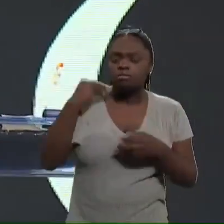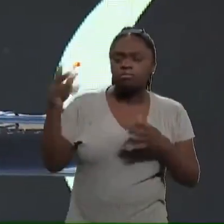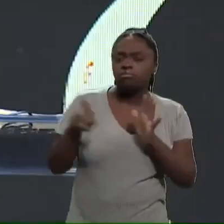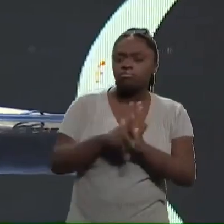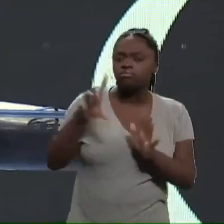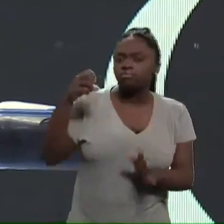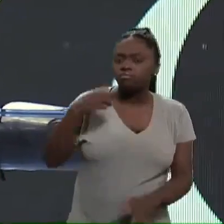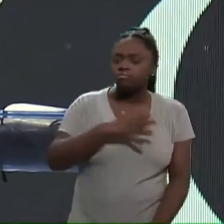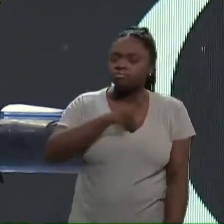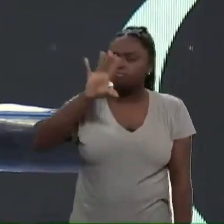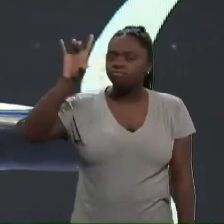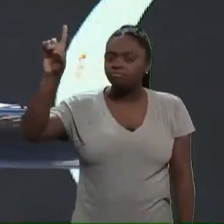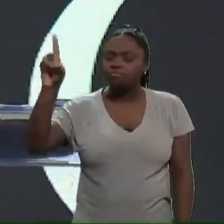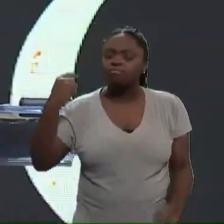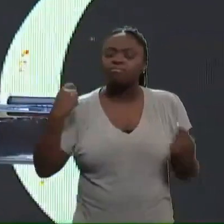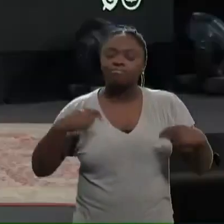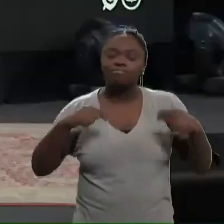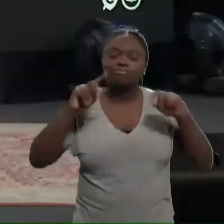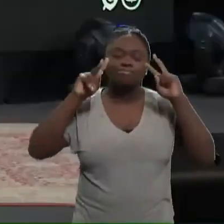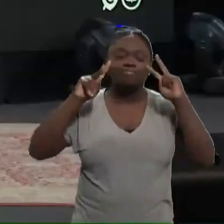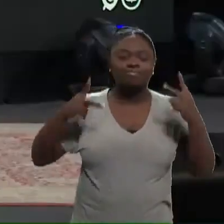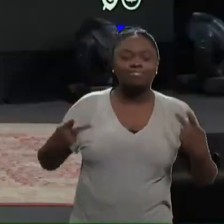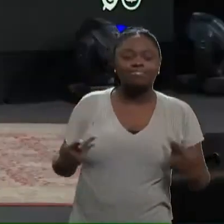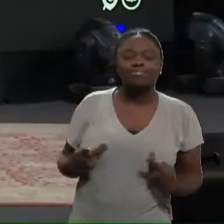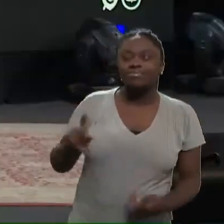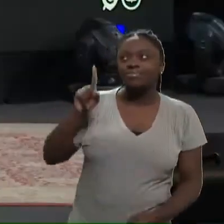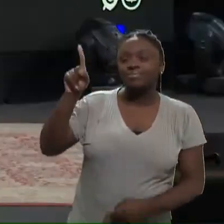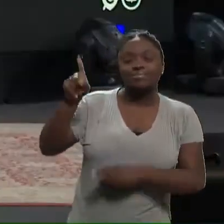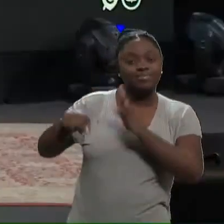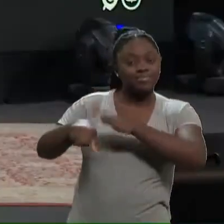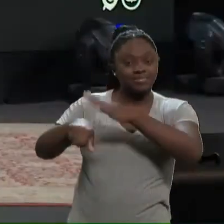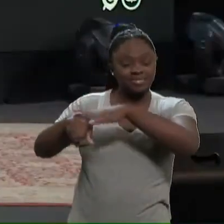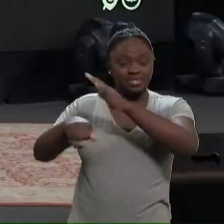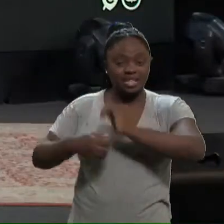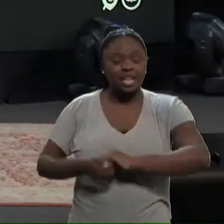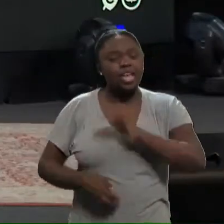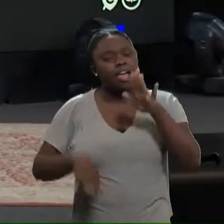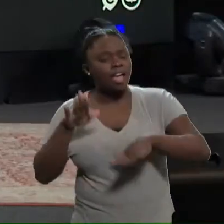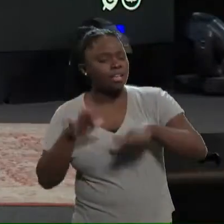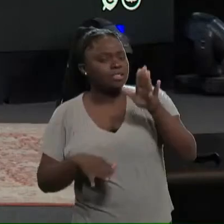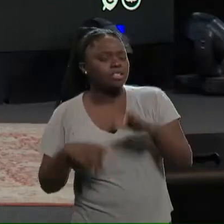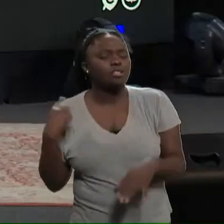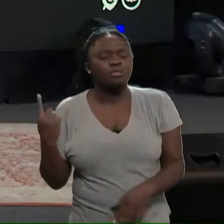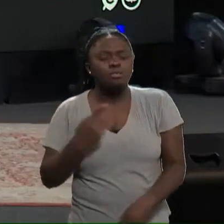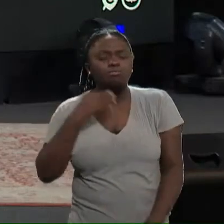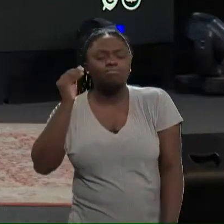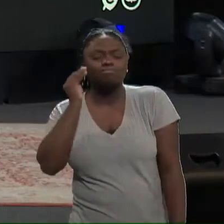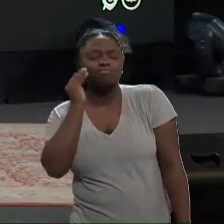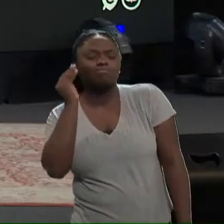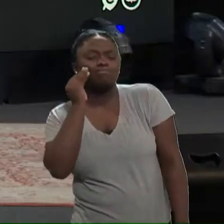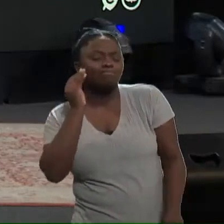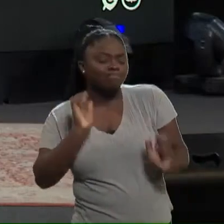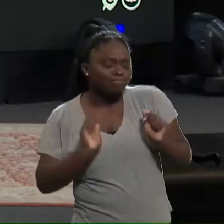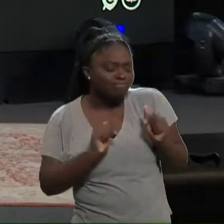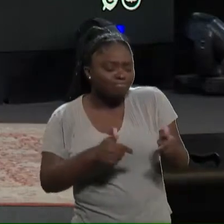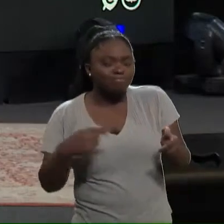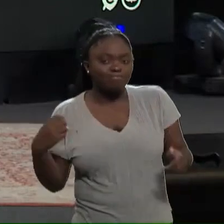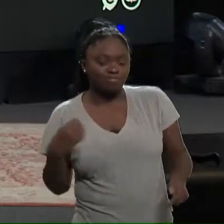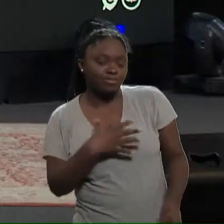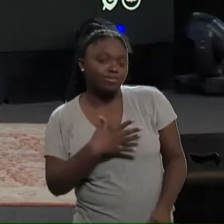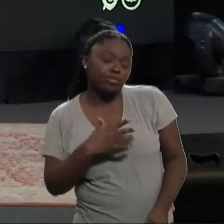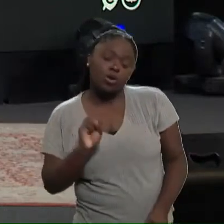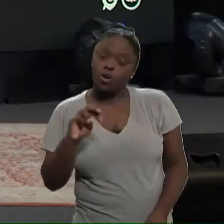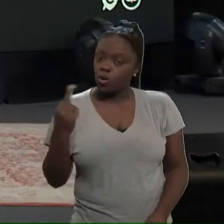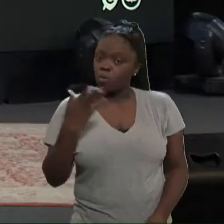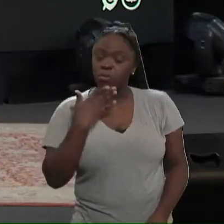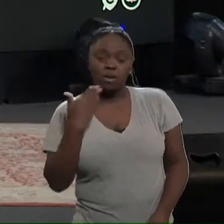Deus, eu preciso reconhecer que é Ele quem faz. Meu irmão, tem horas que a gente está tentando produzir o novo, ou vou falar